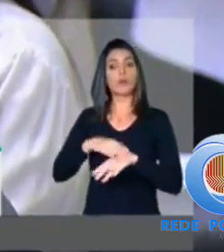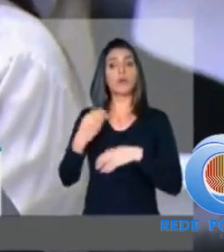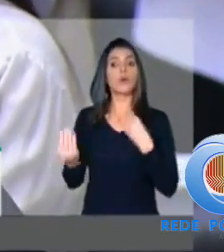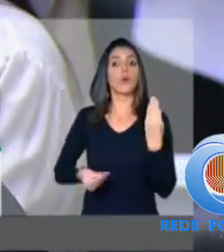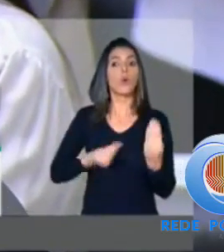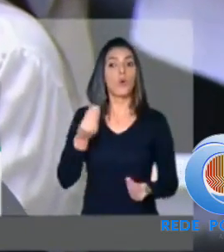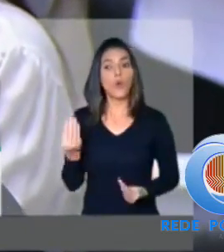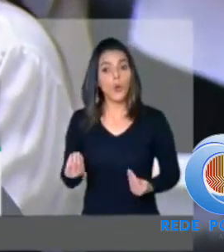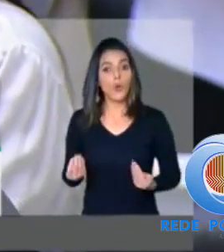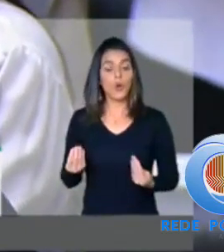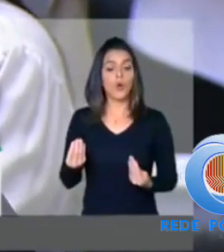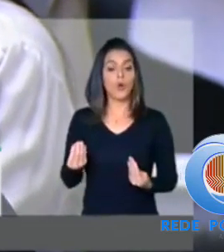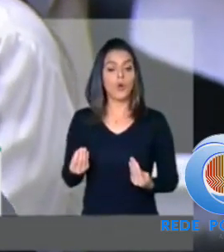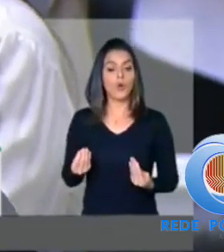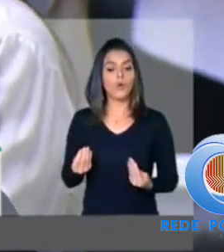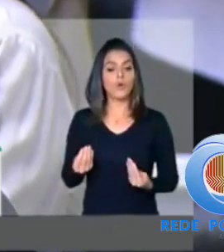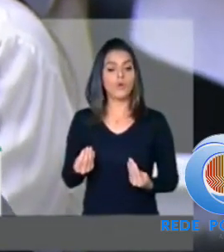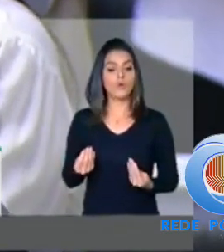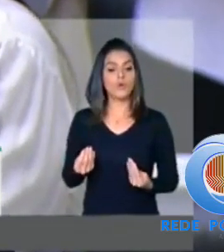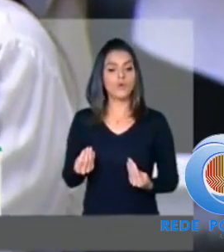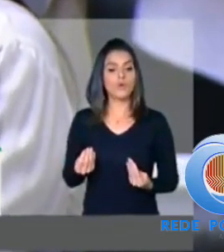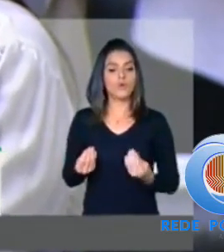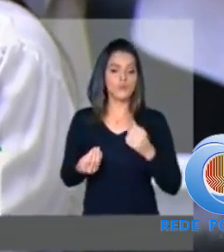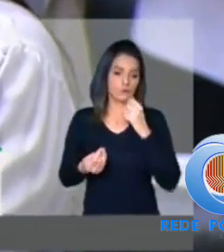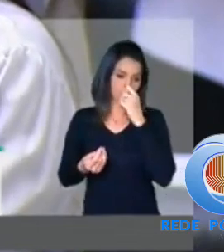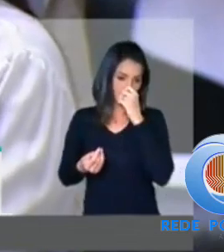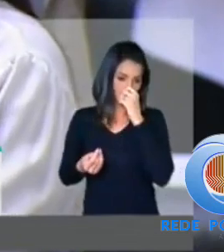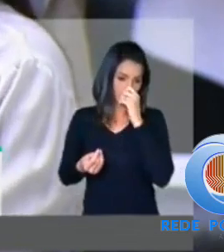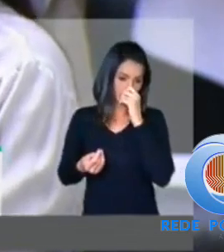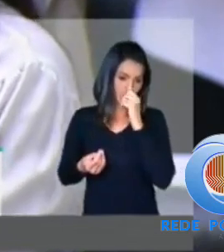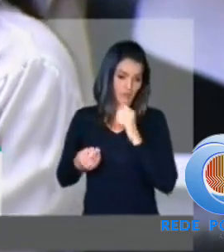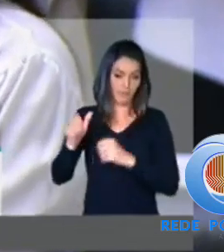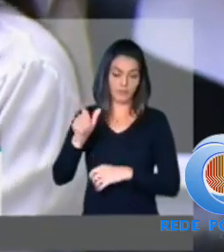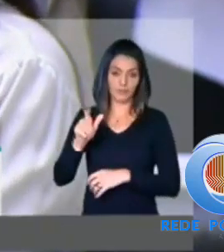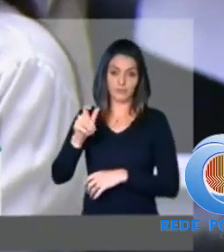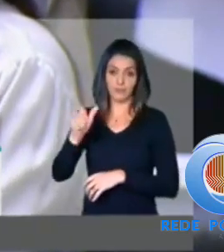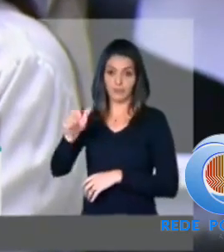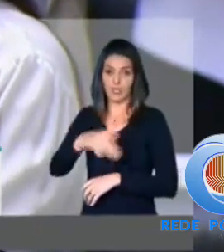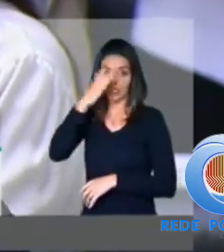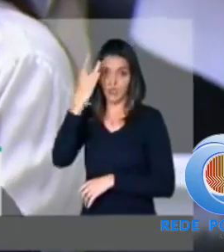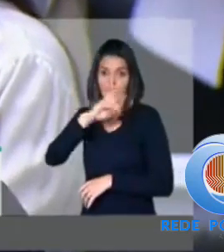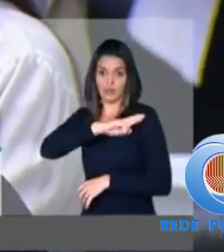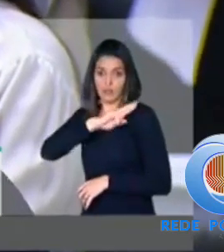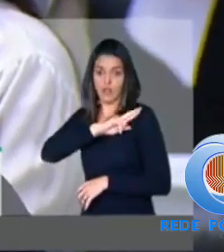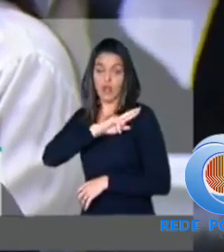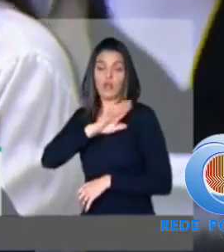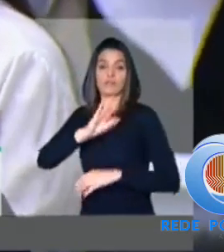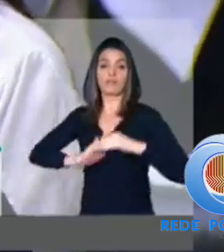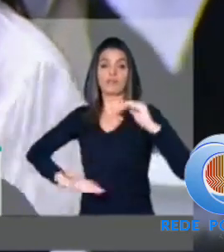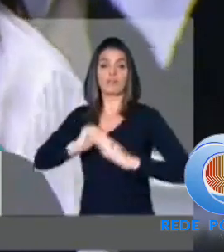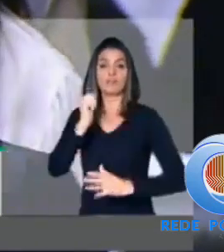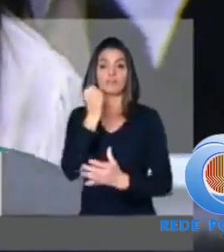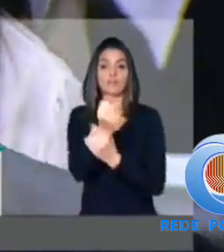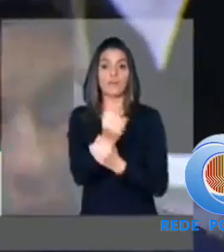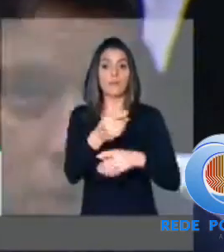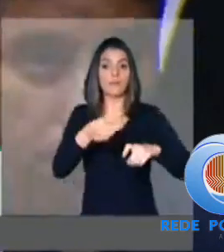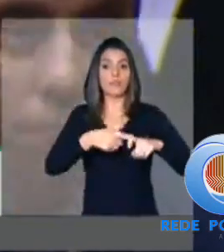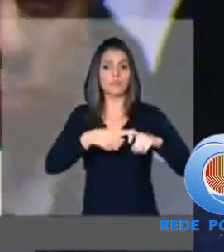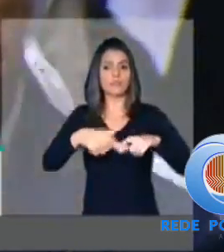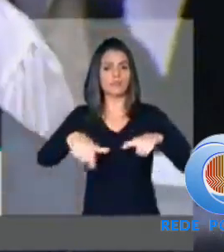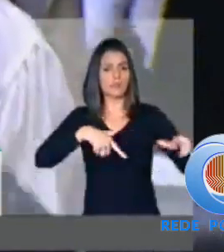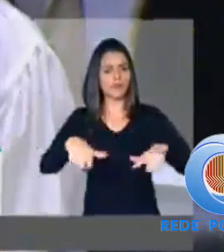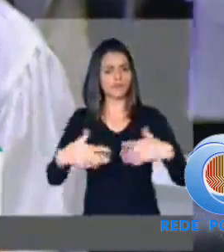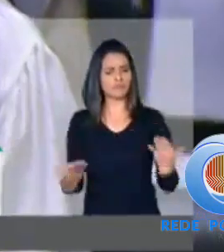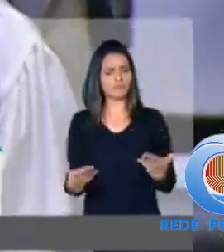respectivas instalações pela autoridade regional competente em matéria de segurança e medicina do